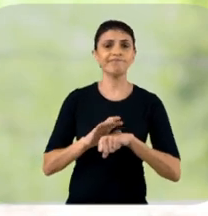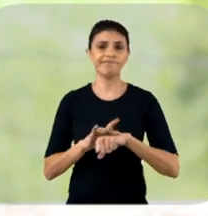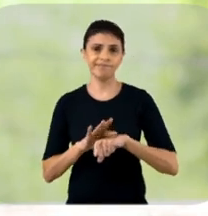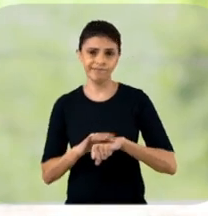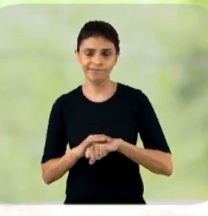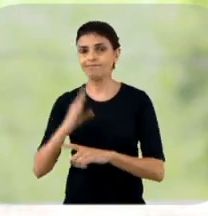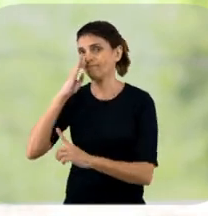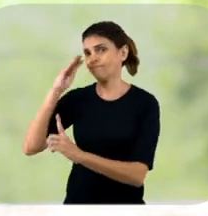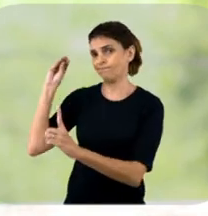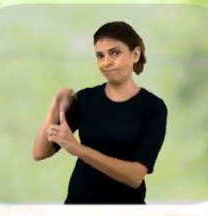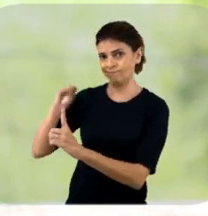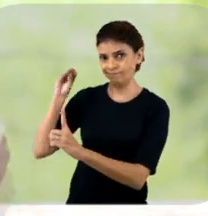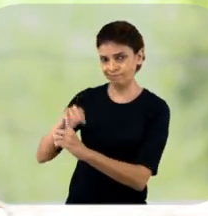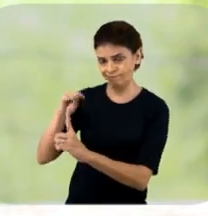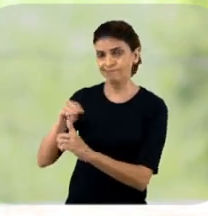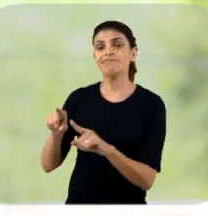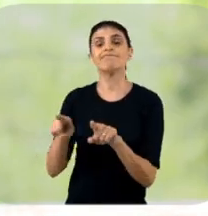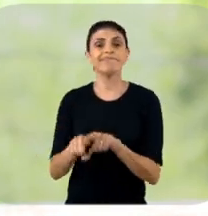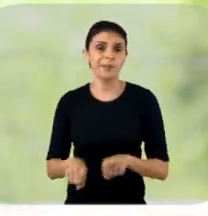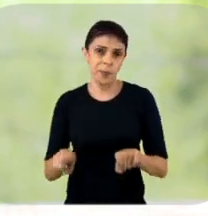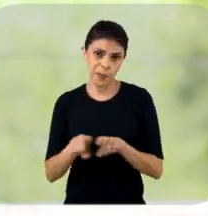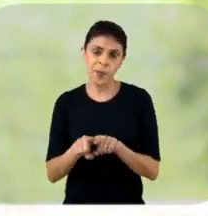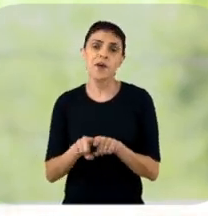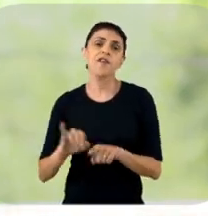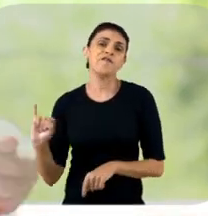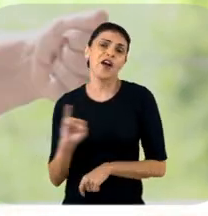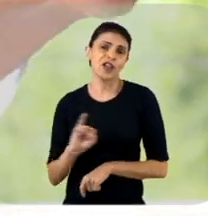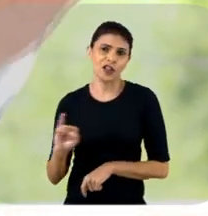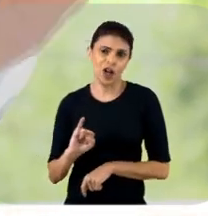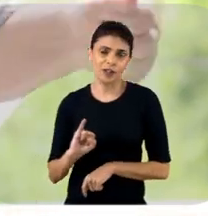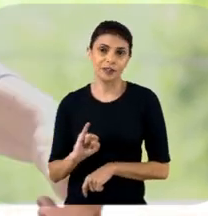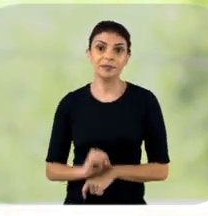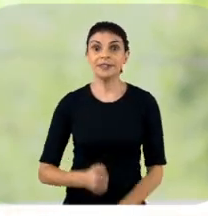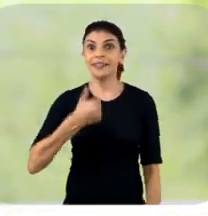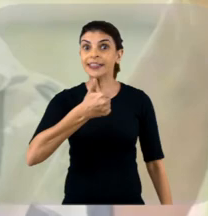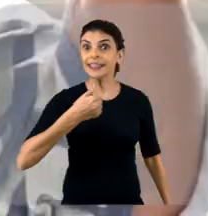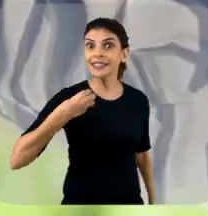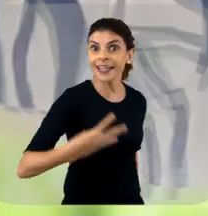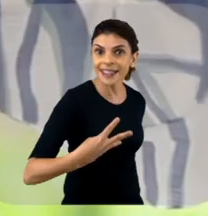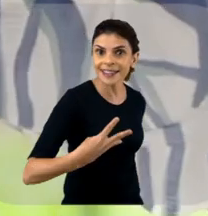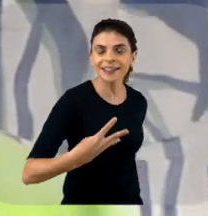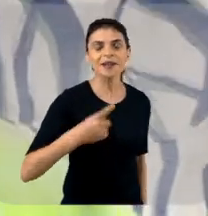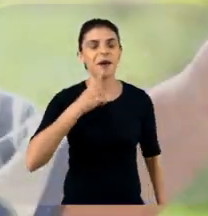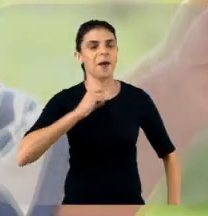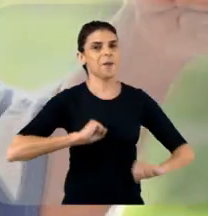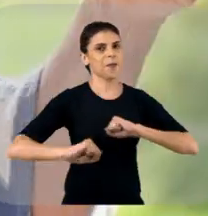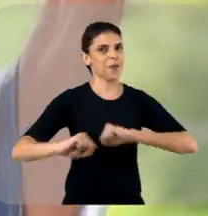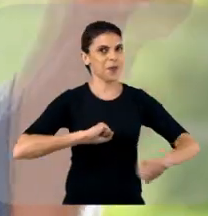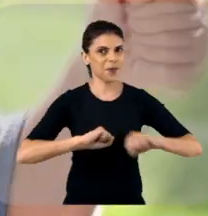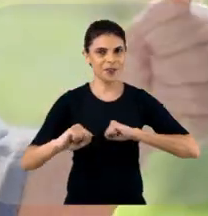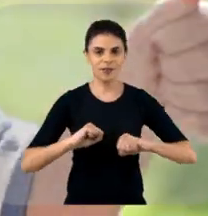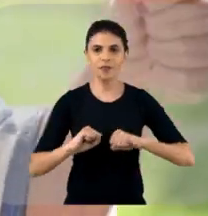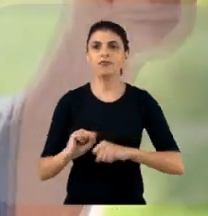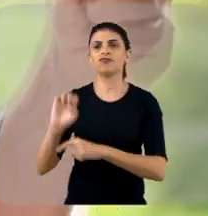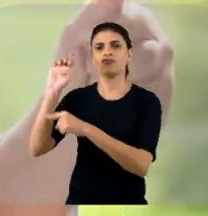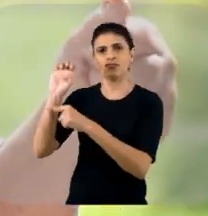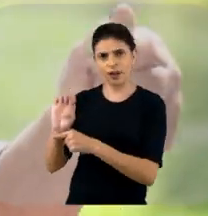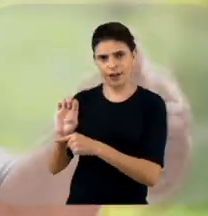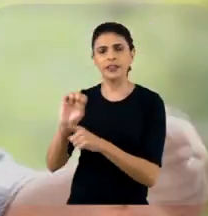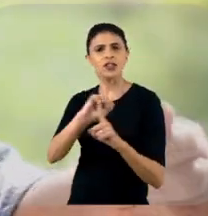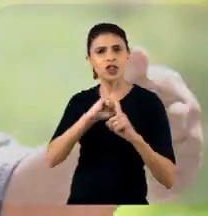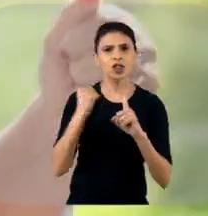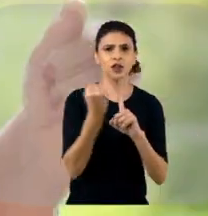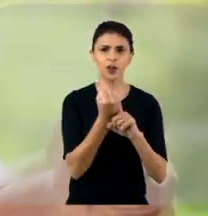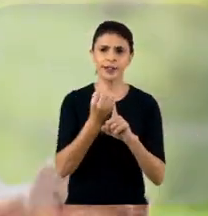pelas doenças negligenciadas e infecciosas. 13. Mobilizar o